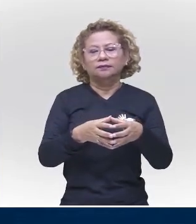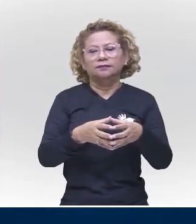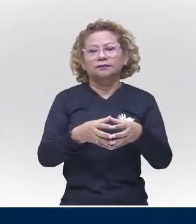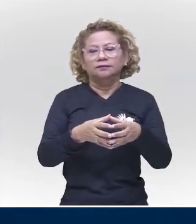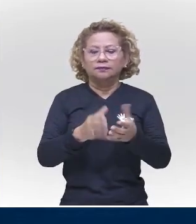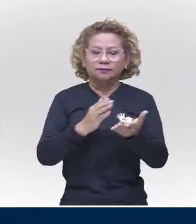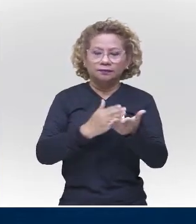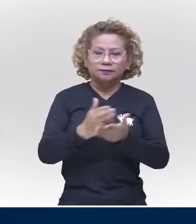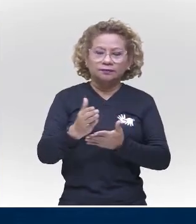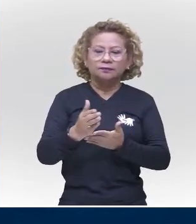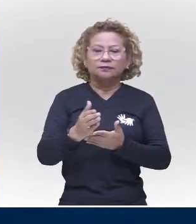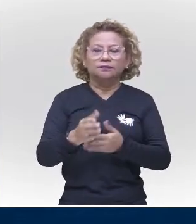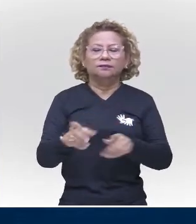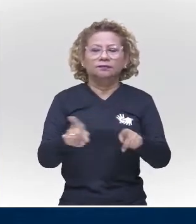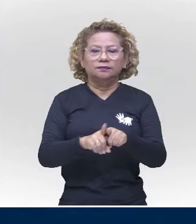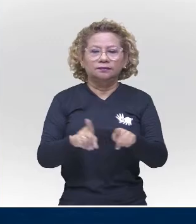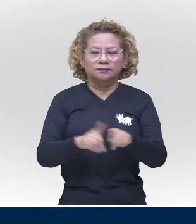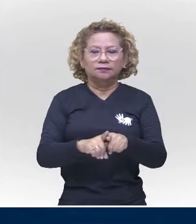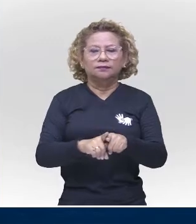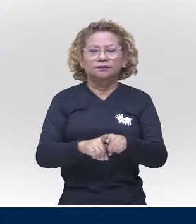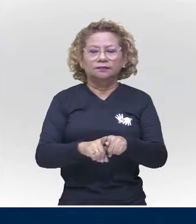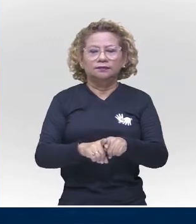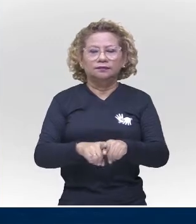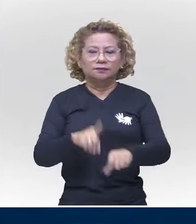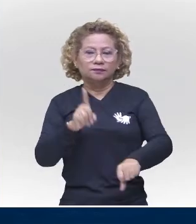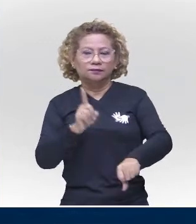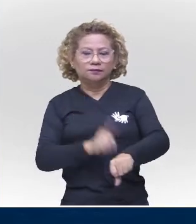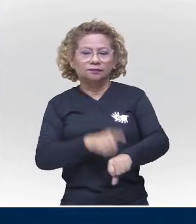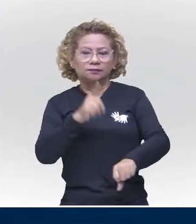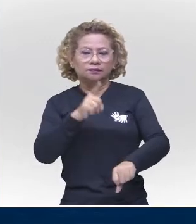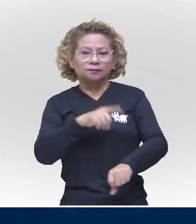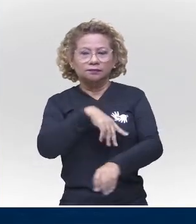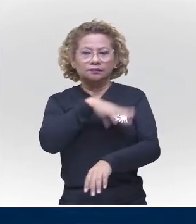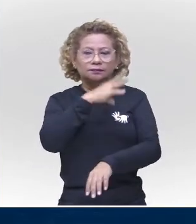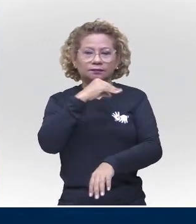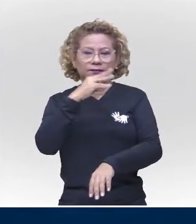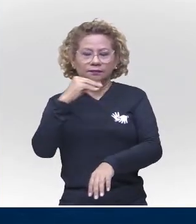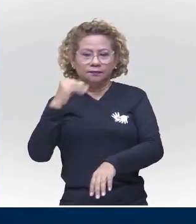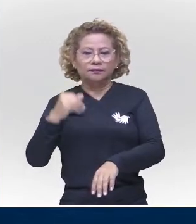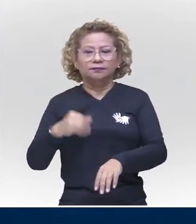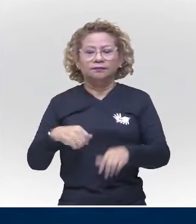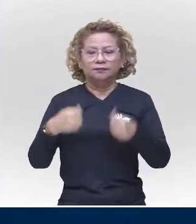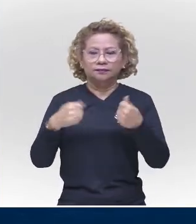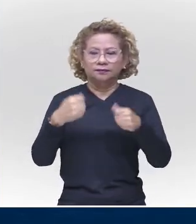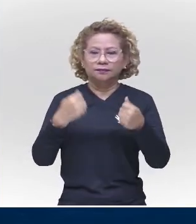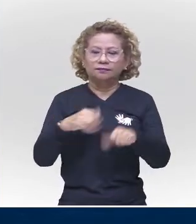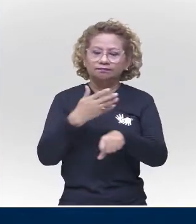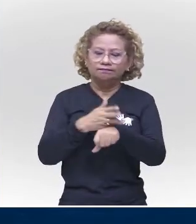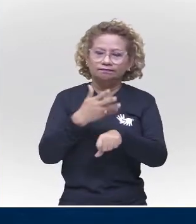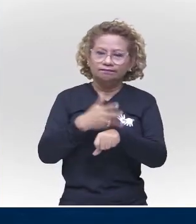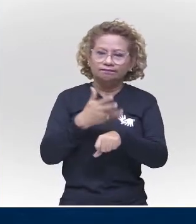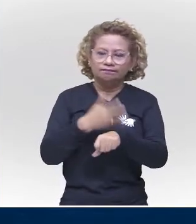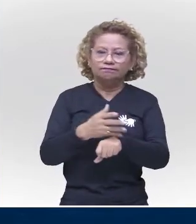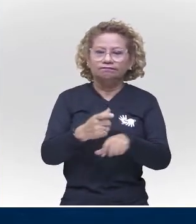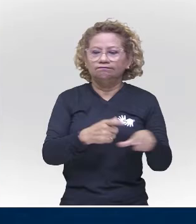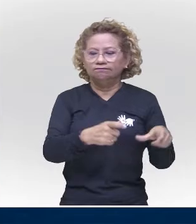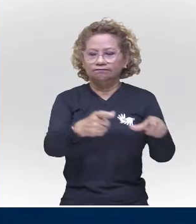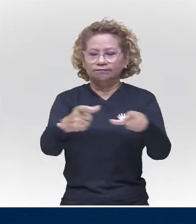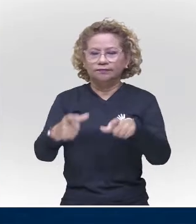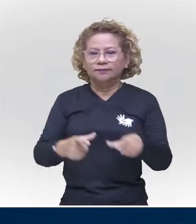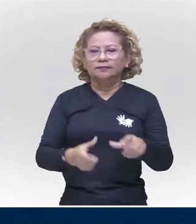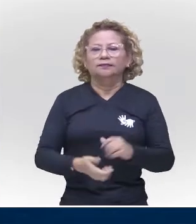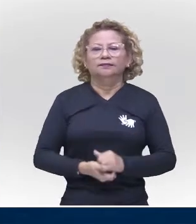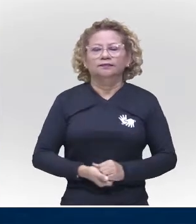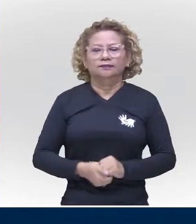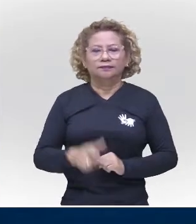num local fechado, tá certo? E o futsal, cada time conta com 5 jogadores, sendo 1